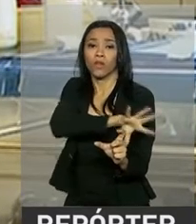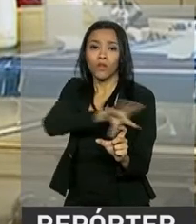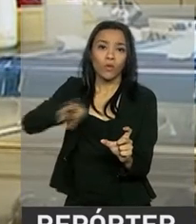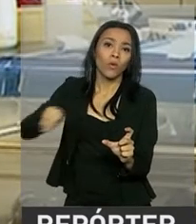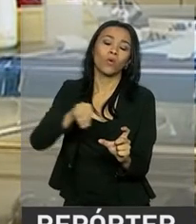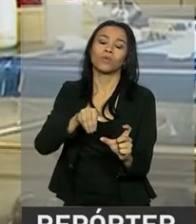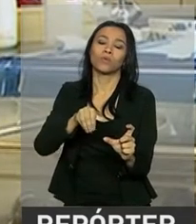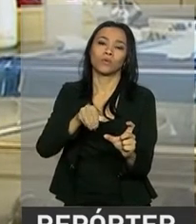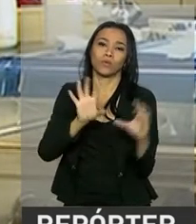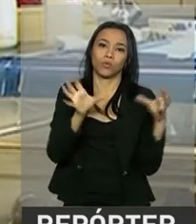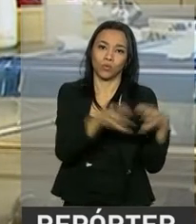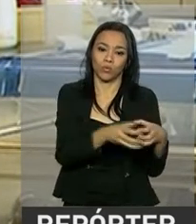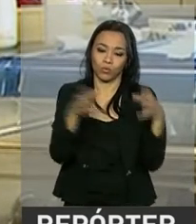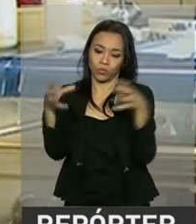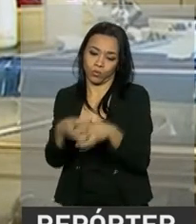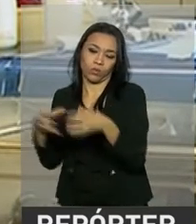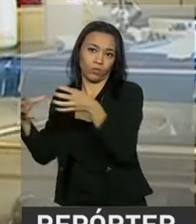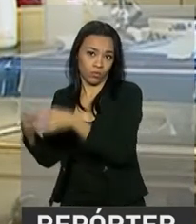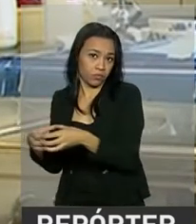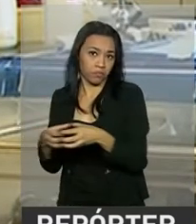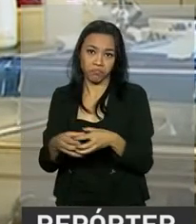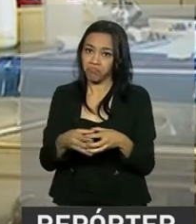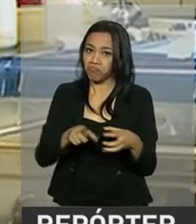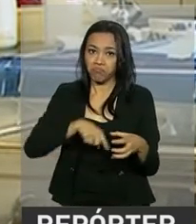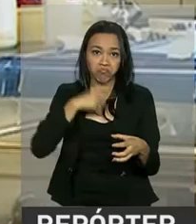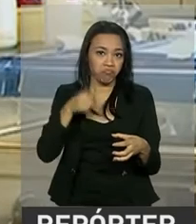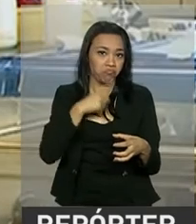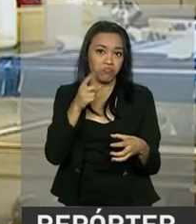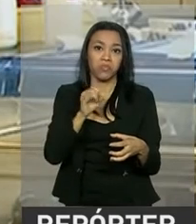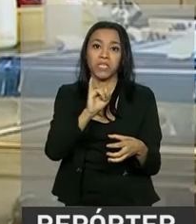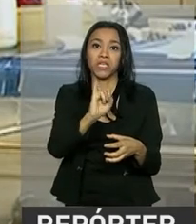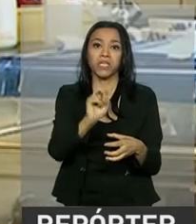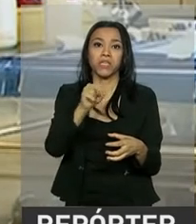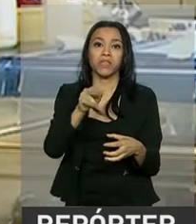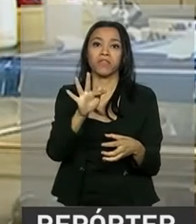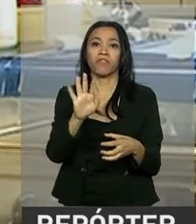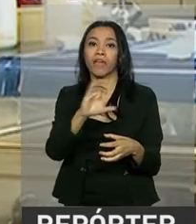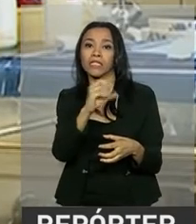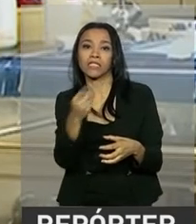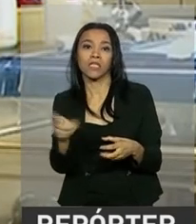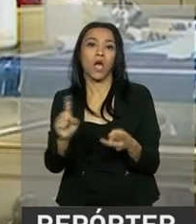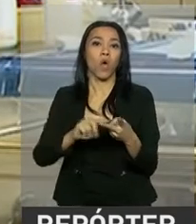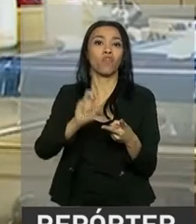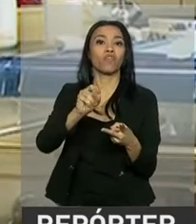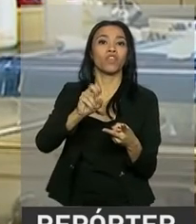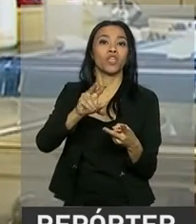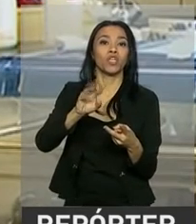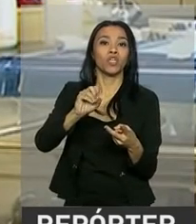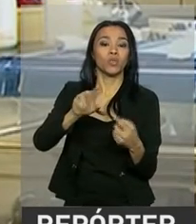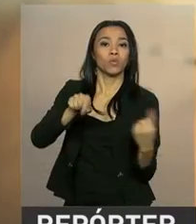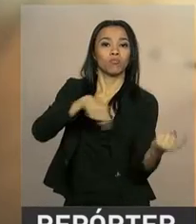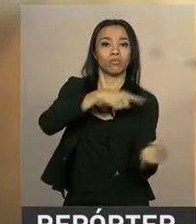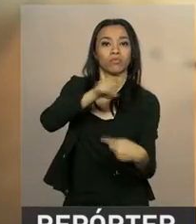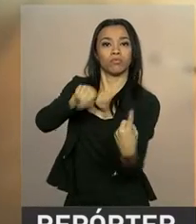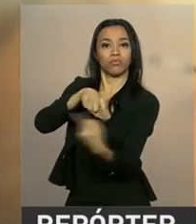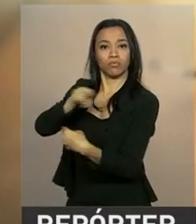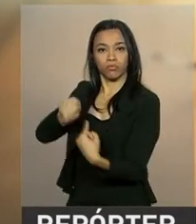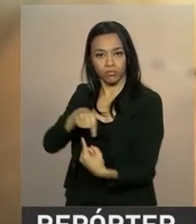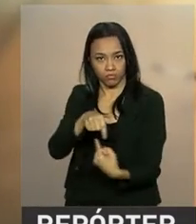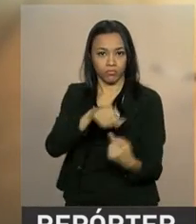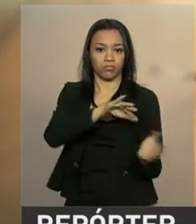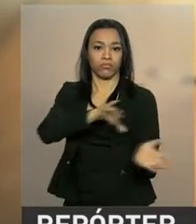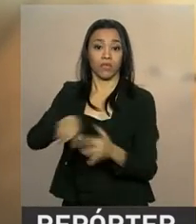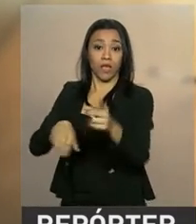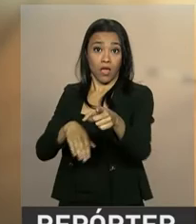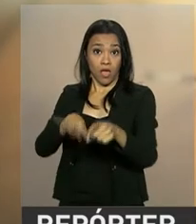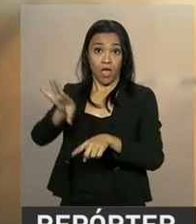é não apresentaram infecção pelos vírus não apresentar o vírus circulante ou seja haveria 60 o vírus zico é